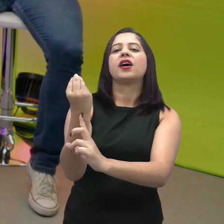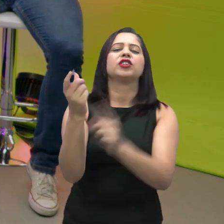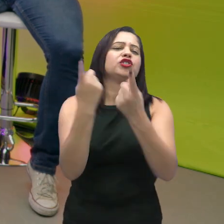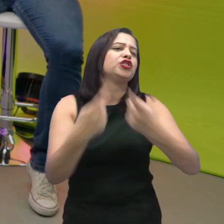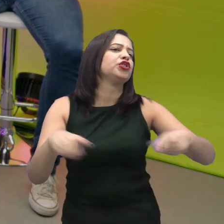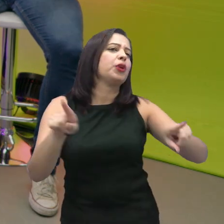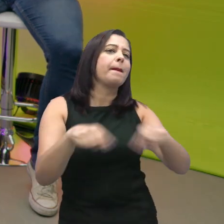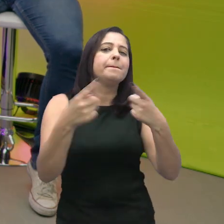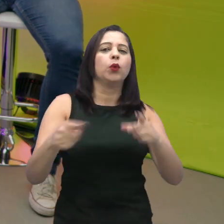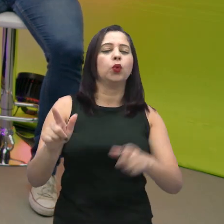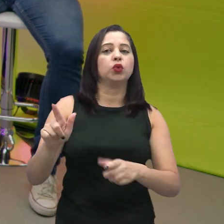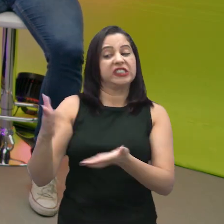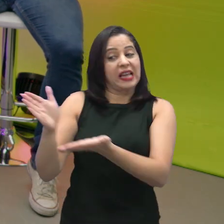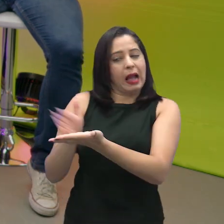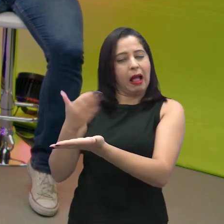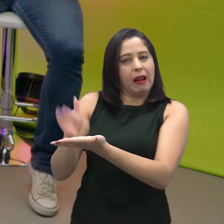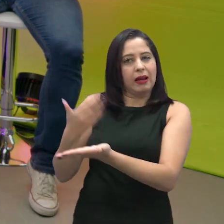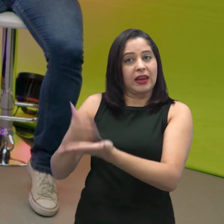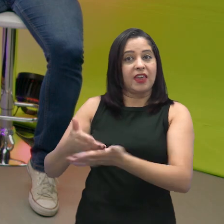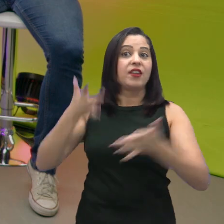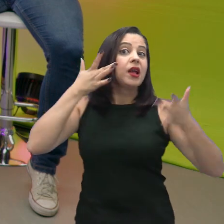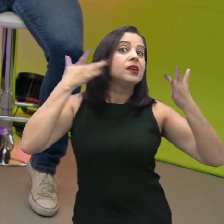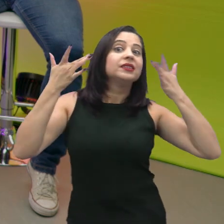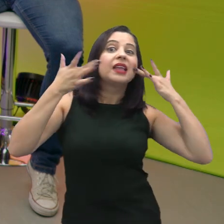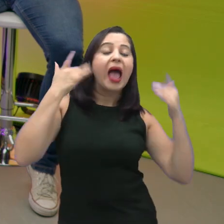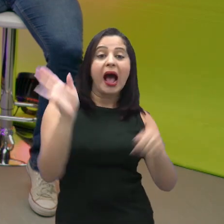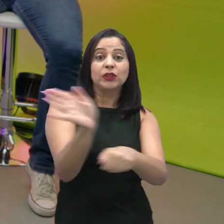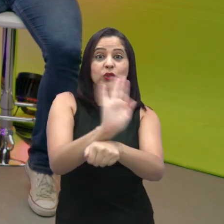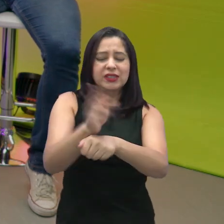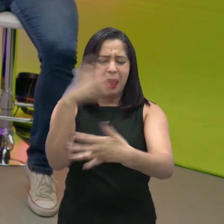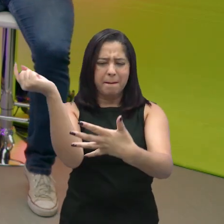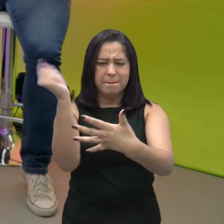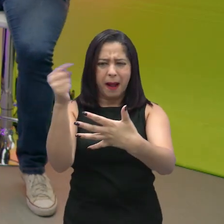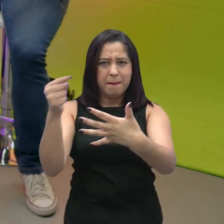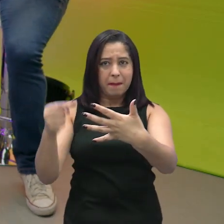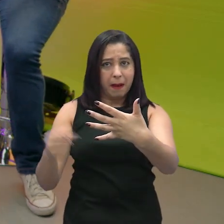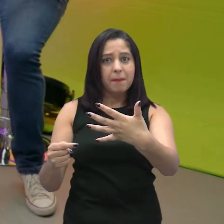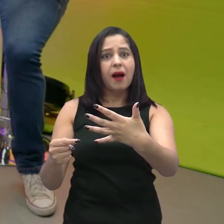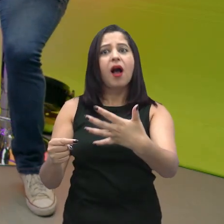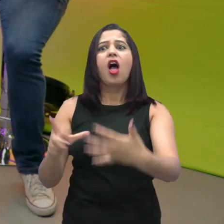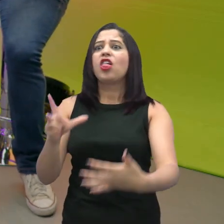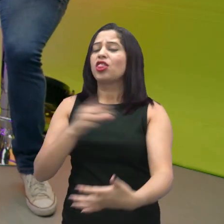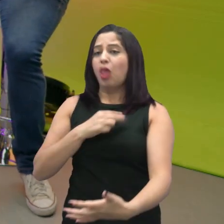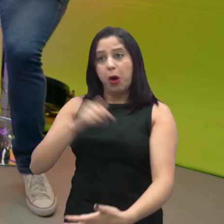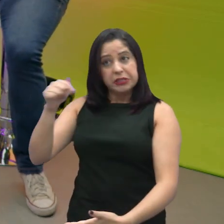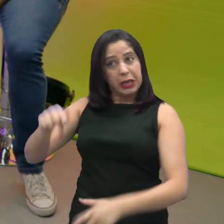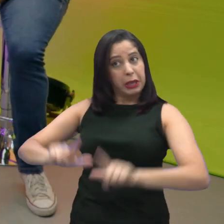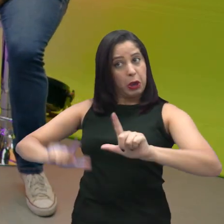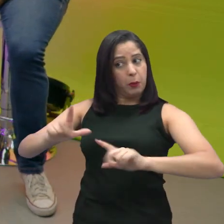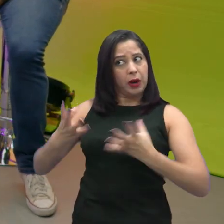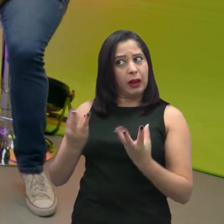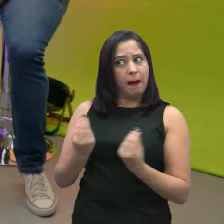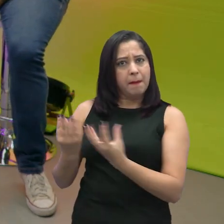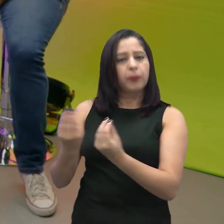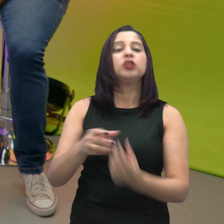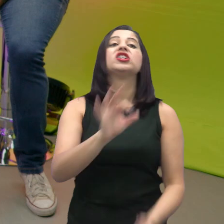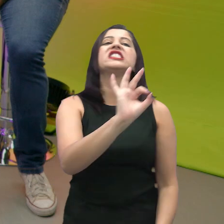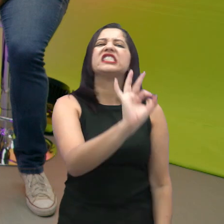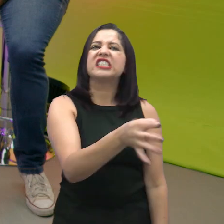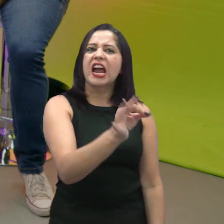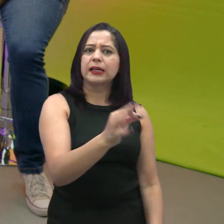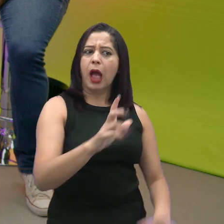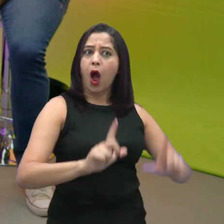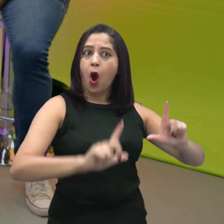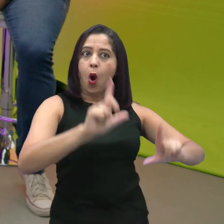da música, da literatura, do teatro, do cinema, enfim, se tem arte aqui. Com certeza, Conexão Cultura é